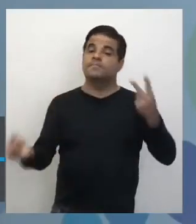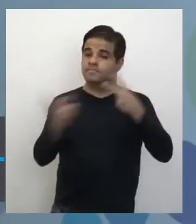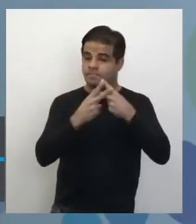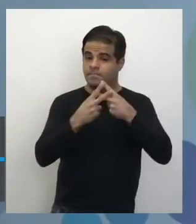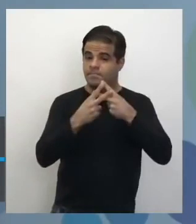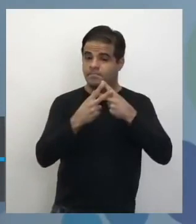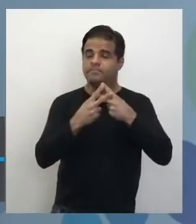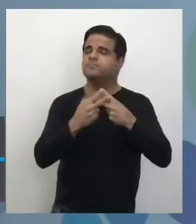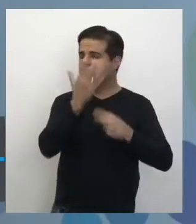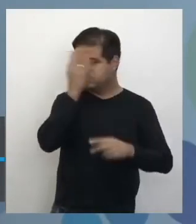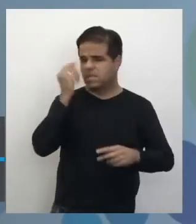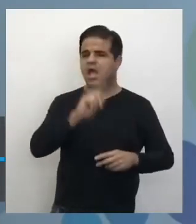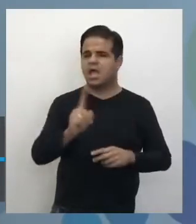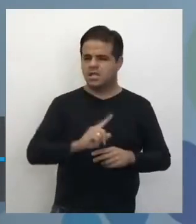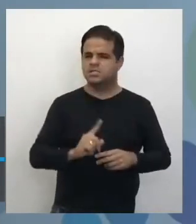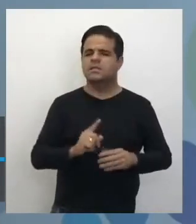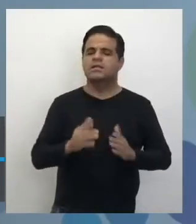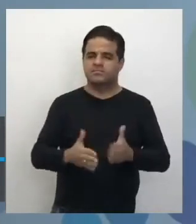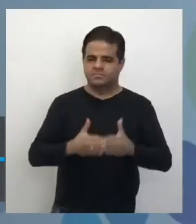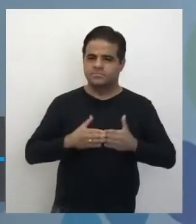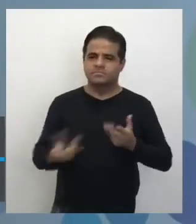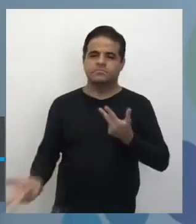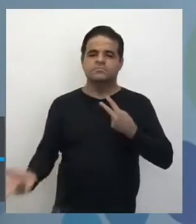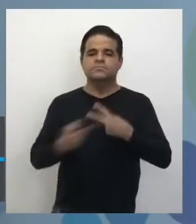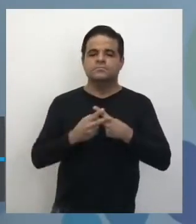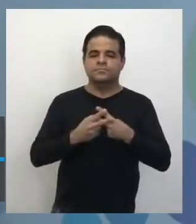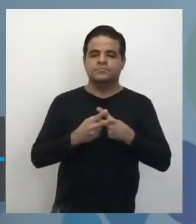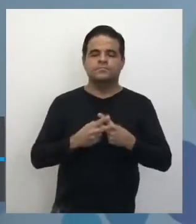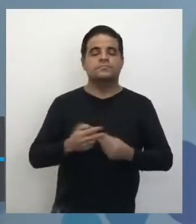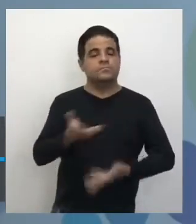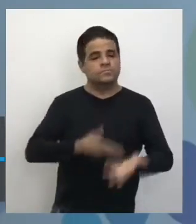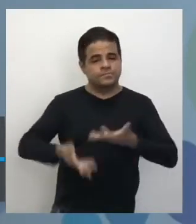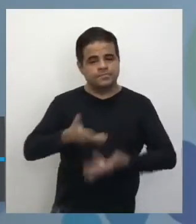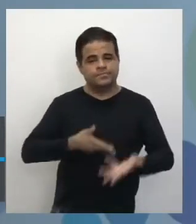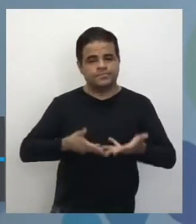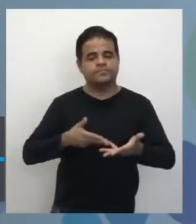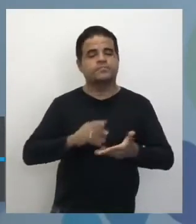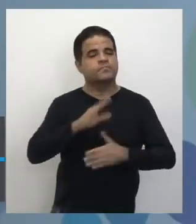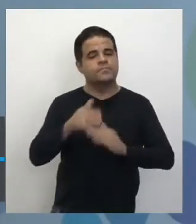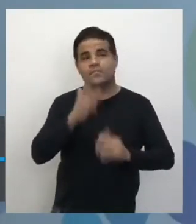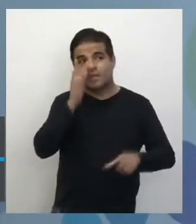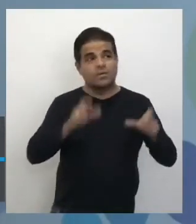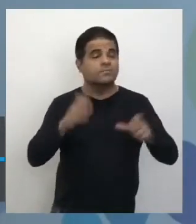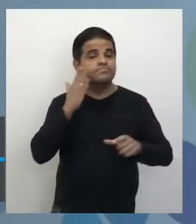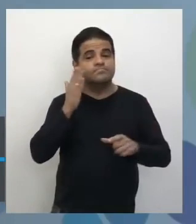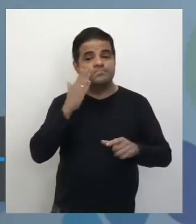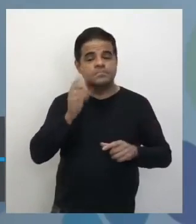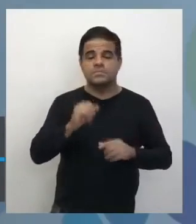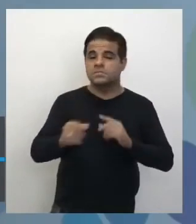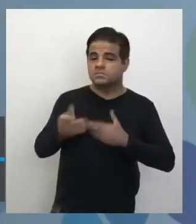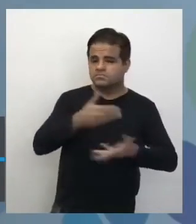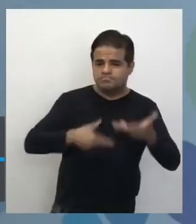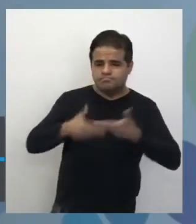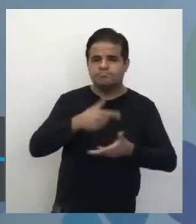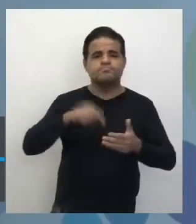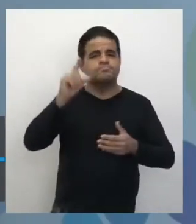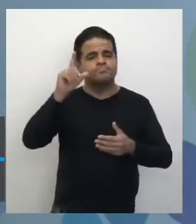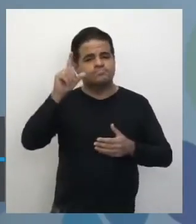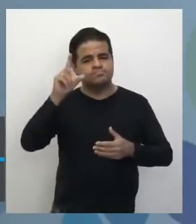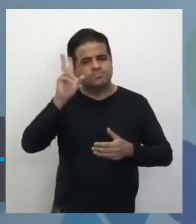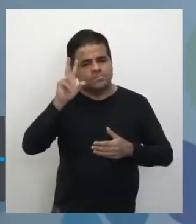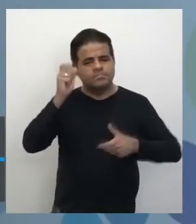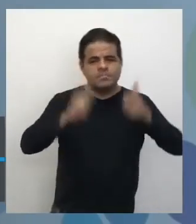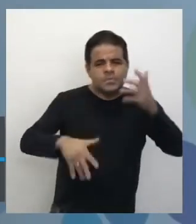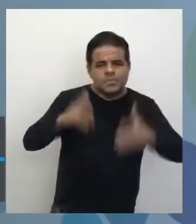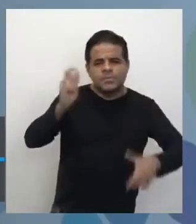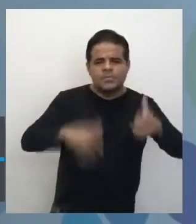gente, tá? Língua portuguesa, CMSP, _EM, marca a gente, que a gente compartilha e todo mundo fica sabendo. Se você compartilhar no story a imagem e com a justificativa